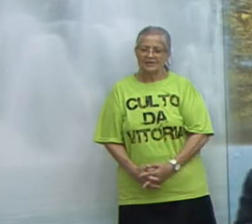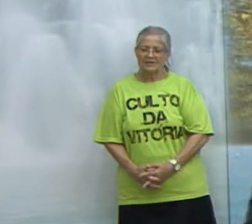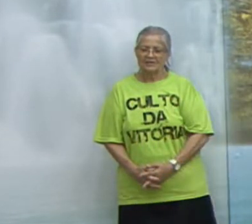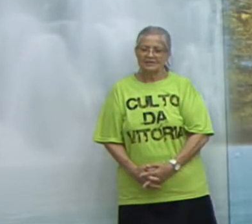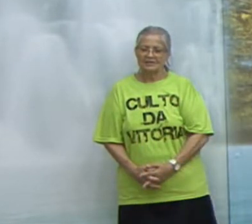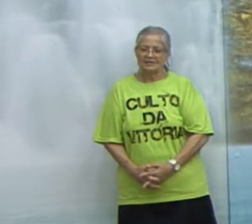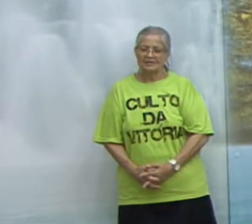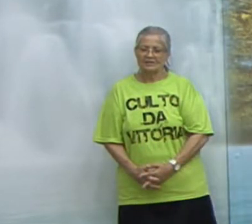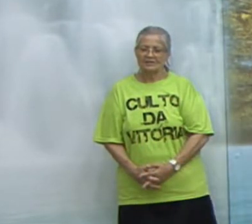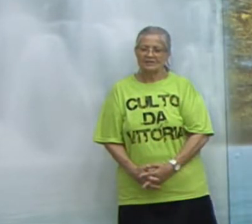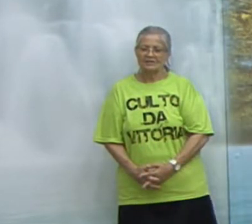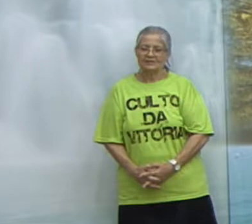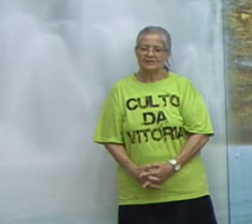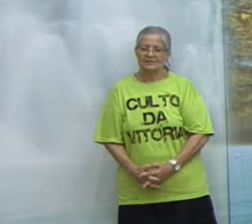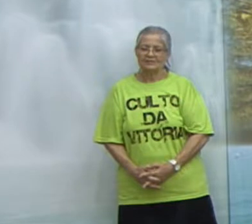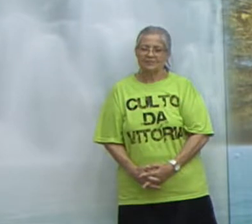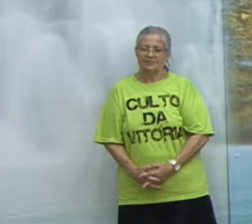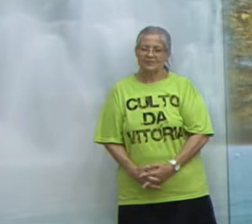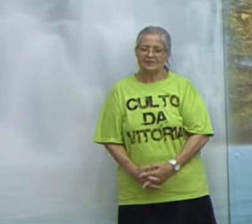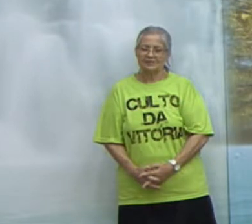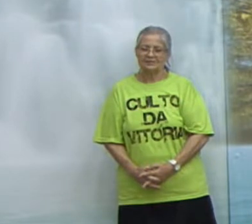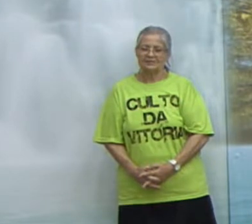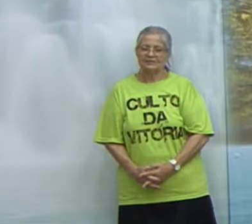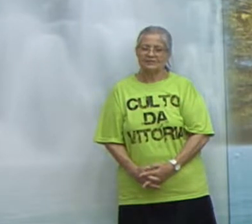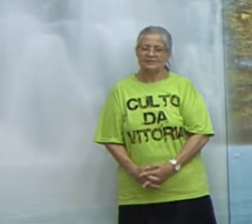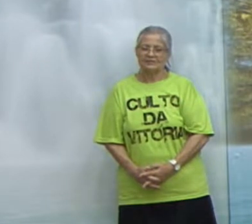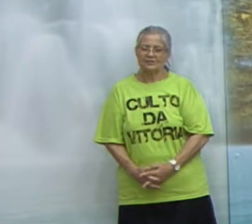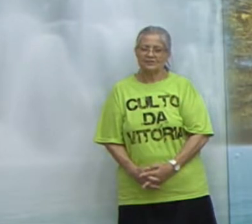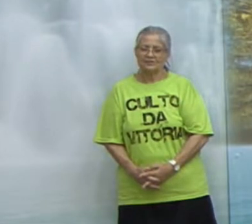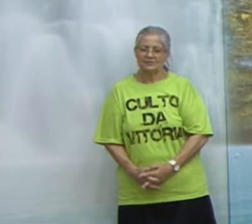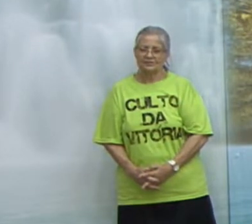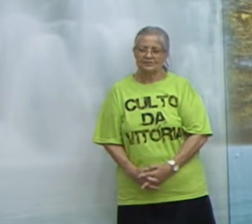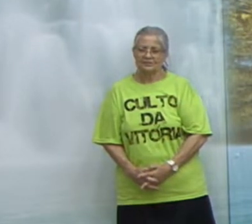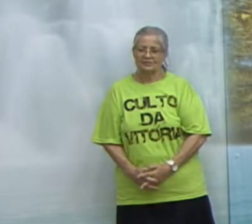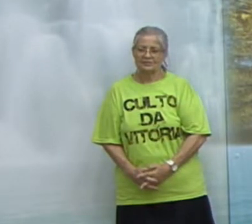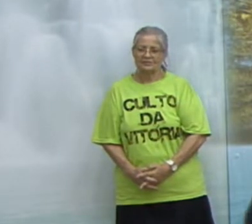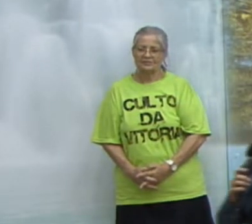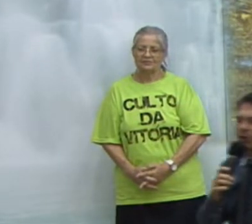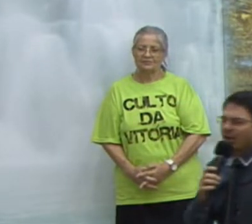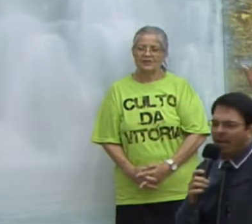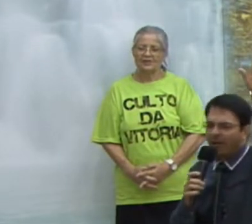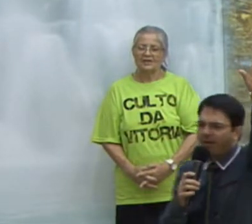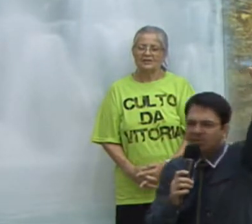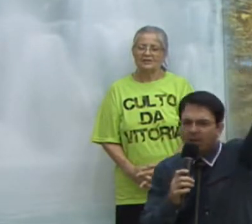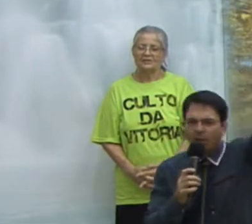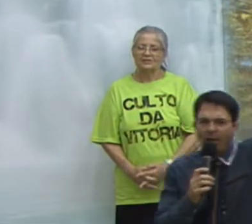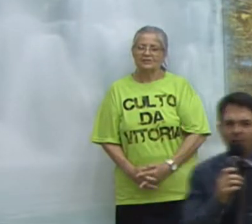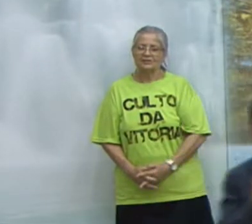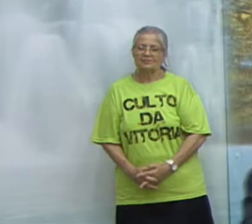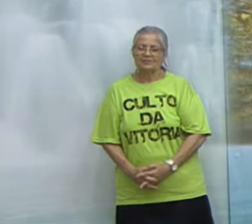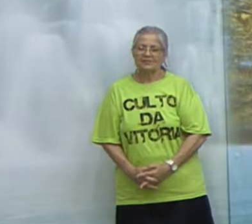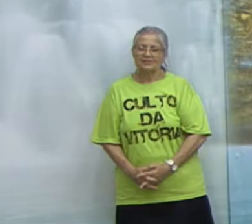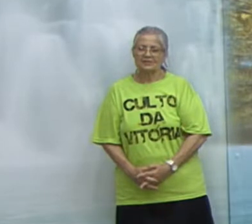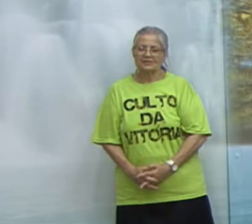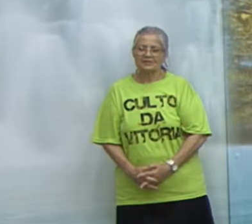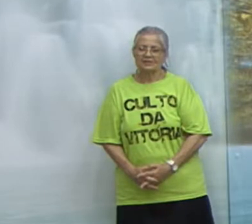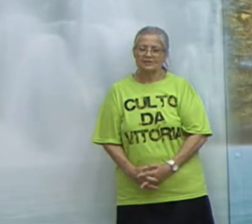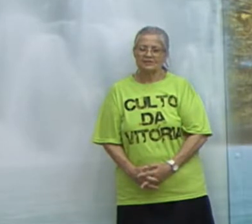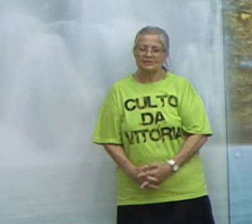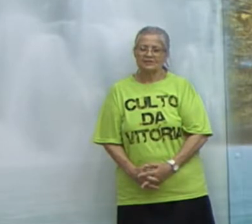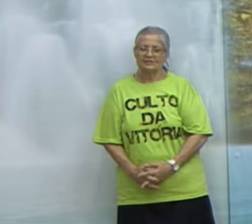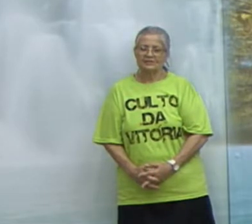Se tem fogo aí na tua vida, levante suas mãos e adore ao Senhor. Se tem fogo de Deus, adore. Não, eu quero ver você adorando.